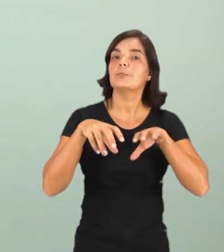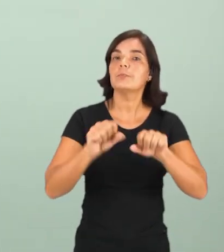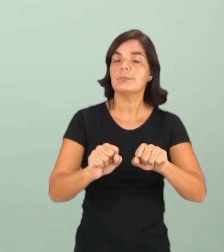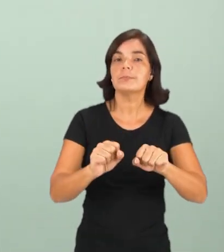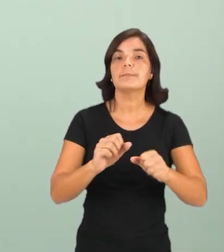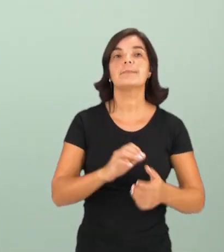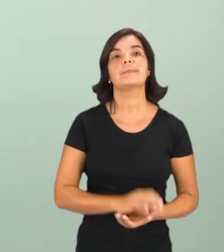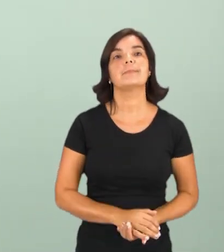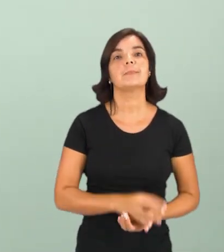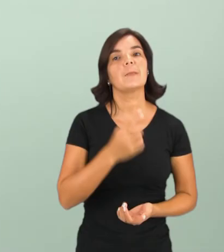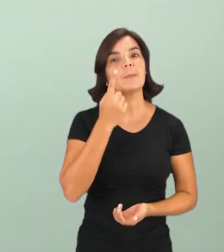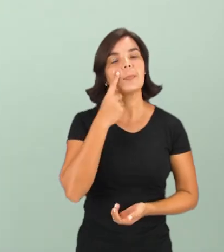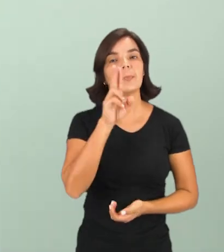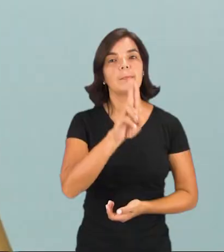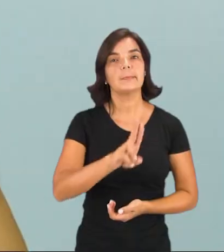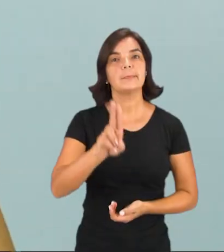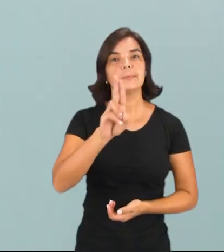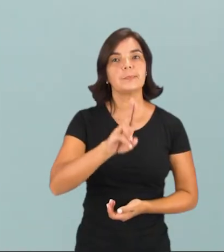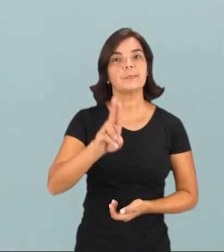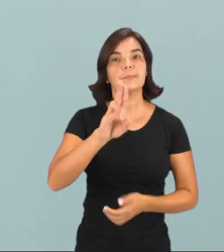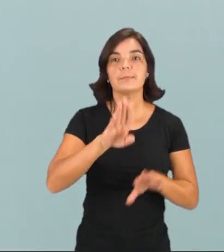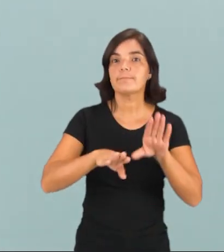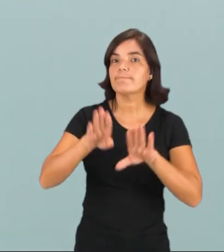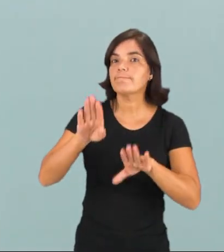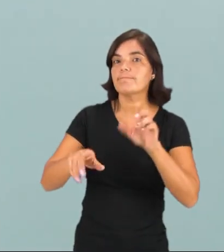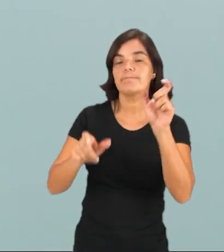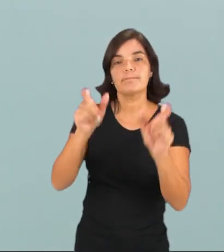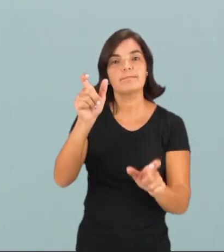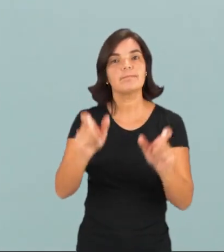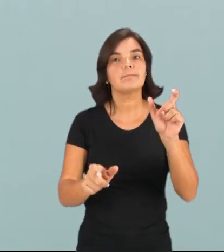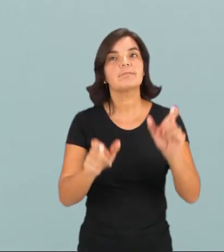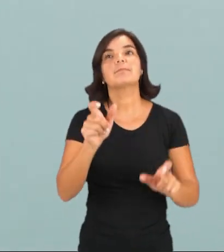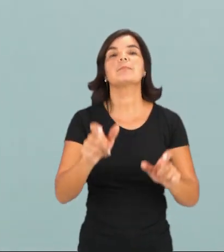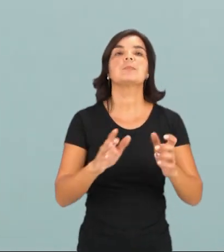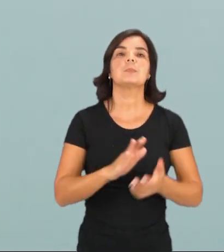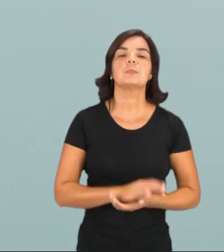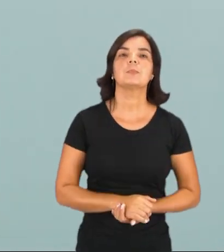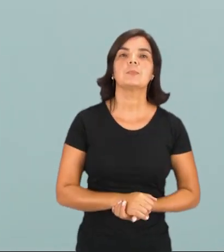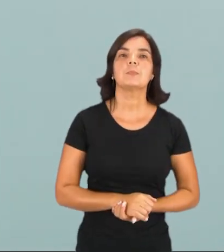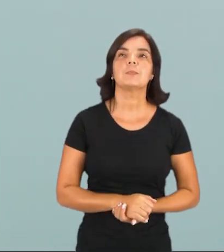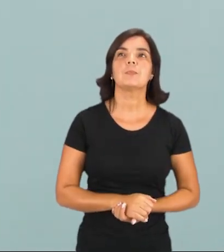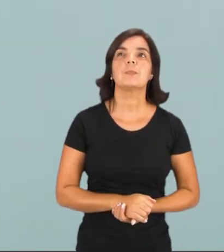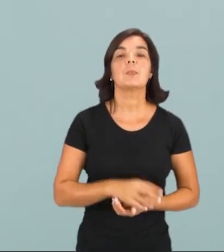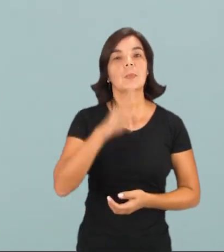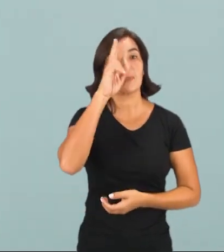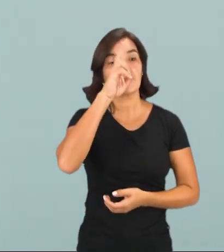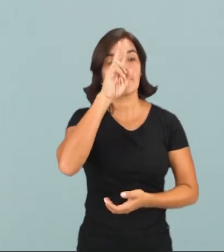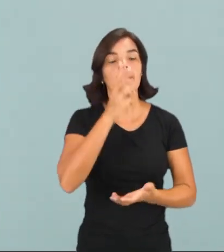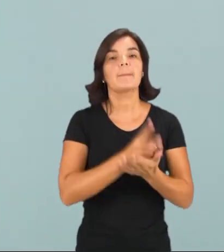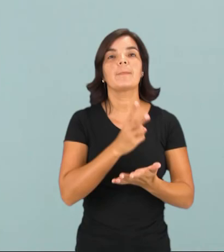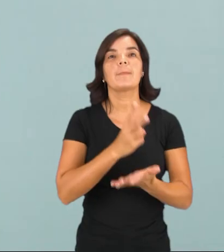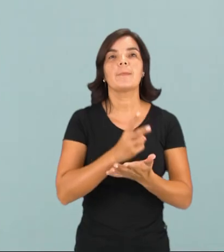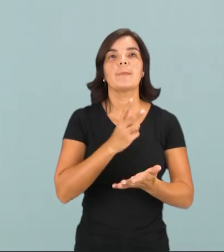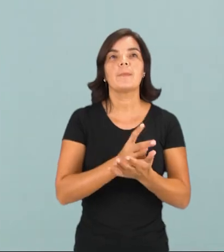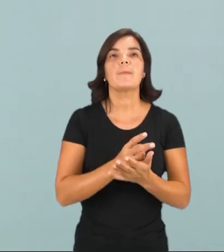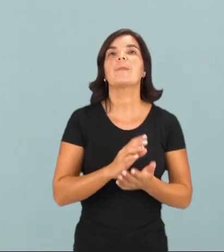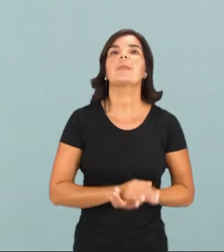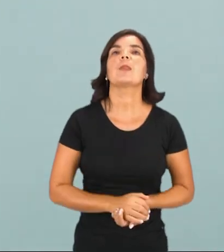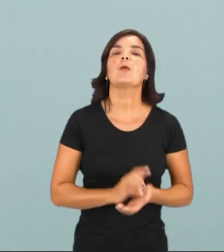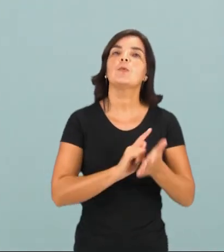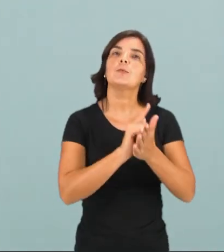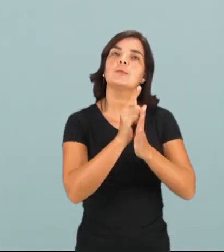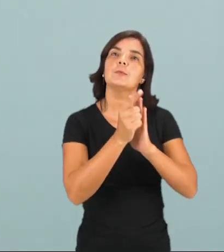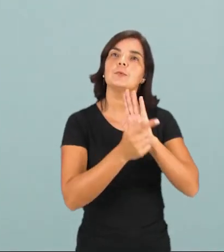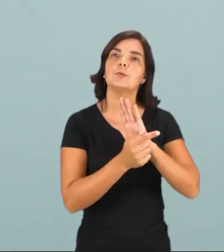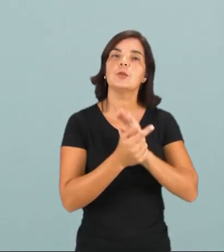pronomes possessivos, vocês vão utilizá-los de acordo com as pessoas que estão envolvidas no discurso, lembrando sempre de combinar o gênero e